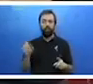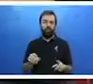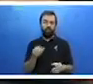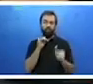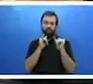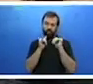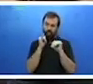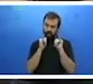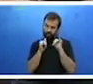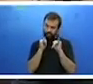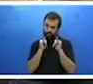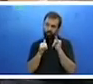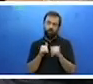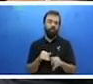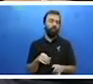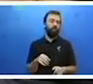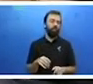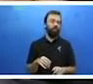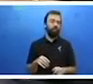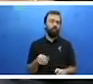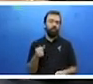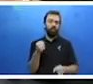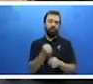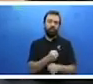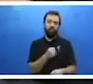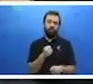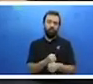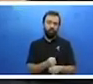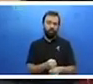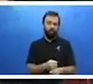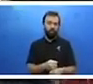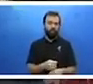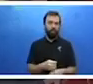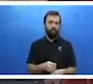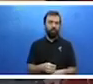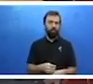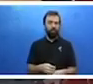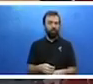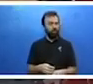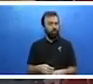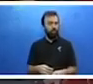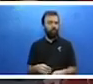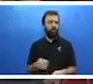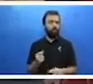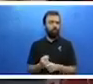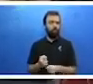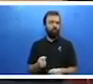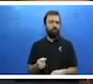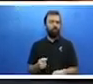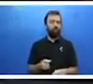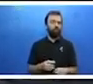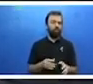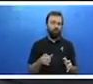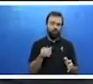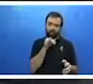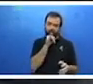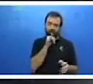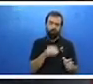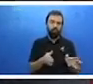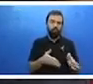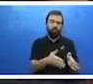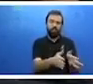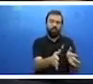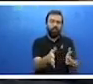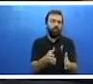definindo onde é necessário construir hospitais, universidades, portos e estradas, por